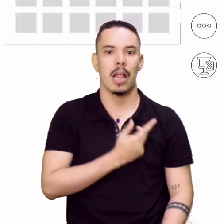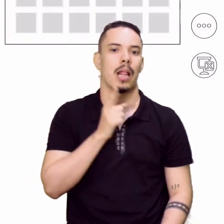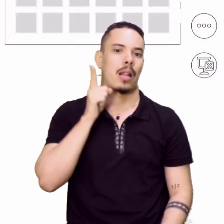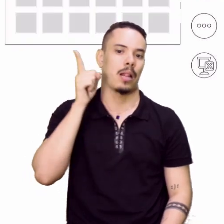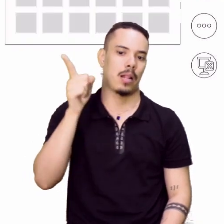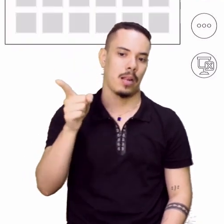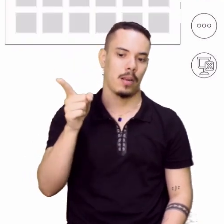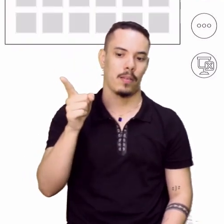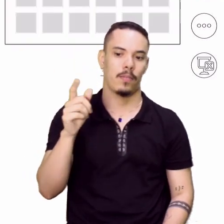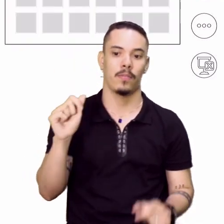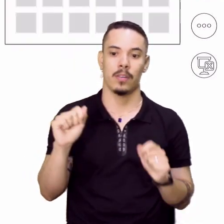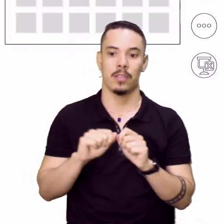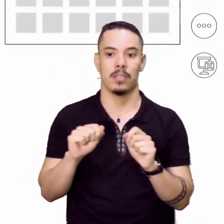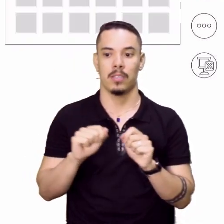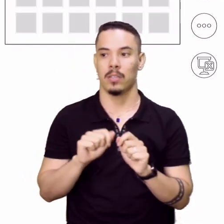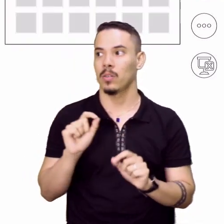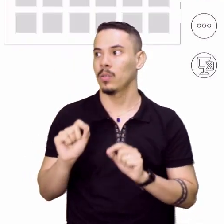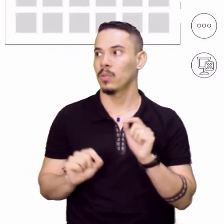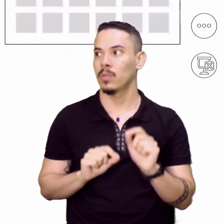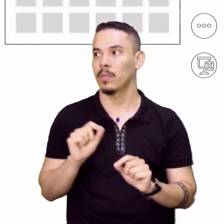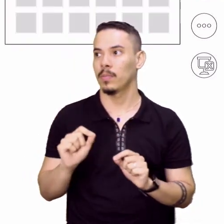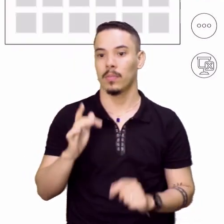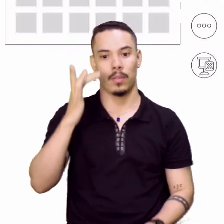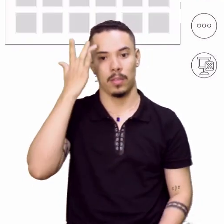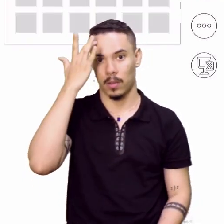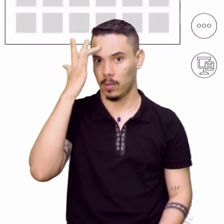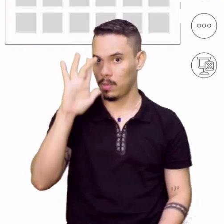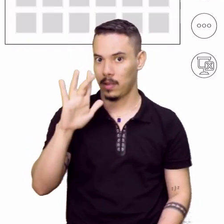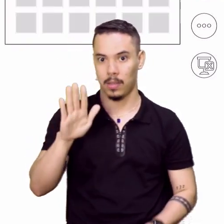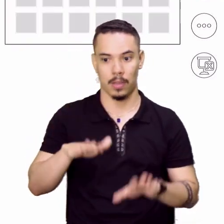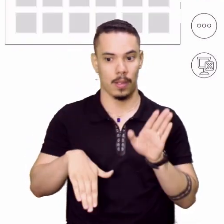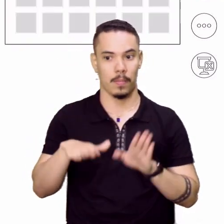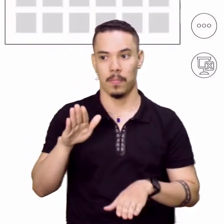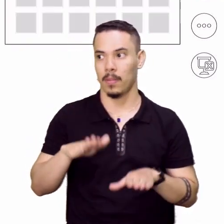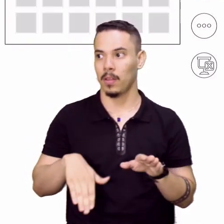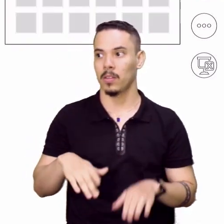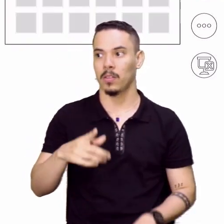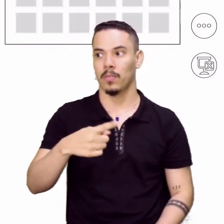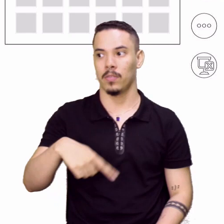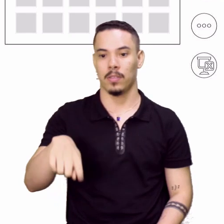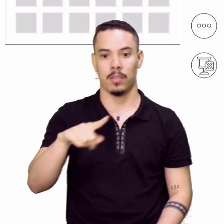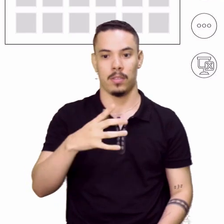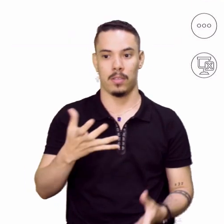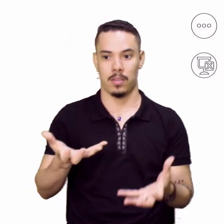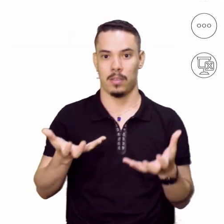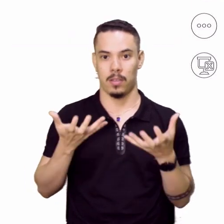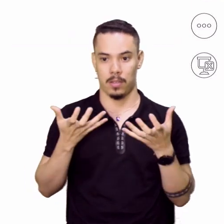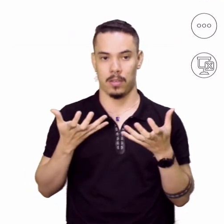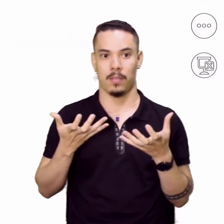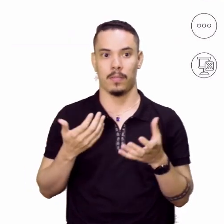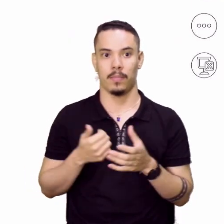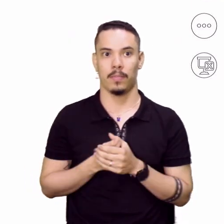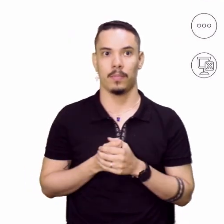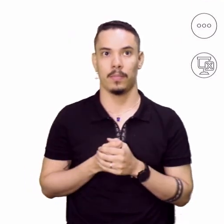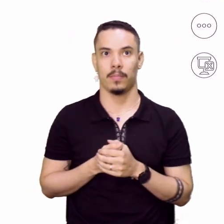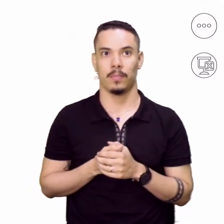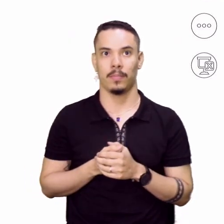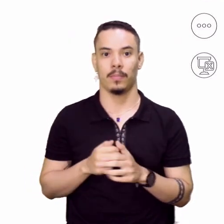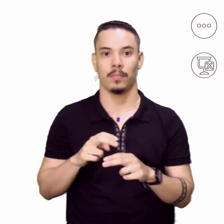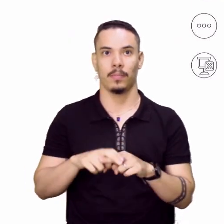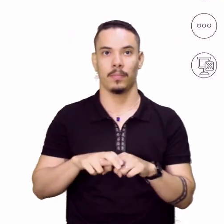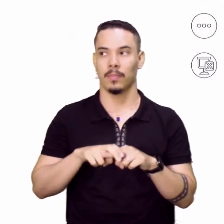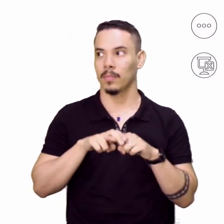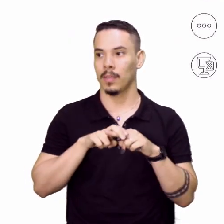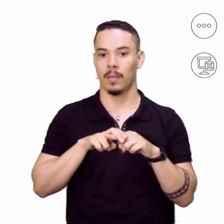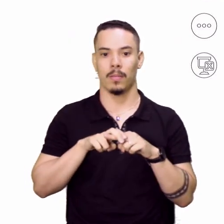estarei lá fazendo o qu Não sei depende do que você quer dizer portanto I will be